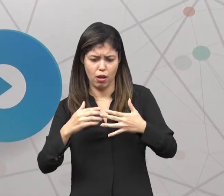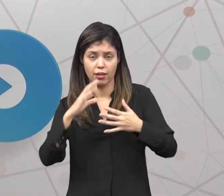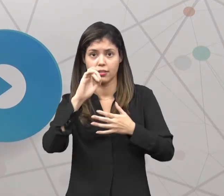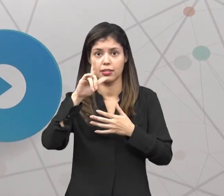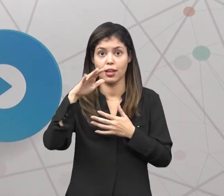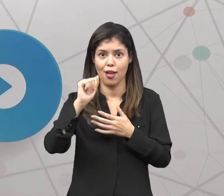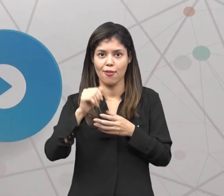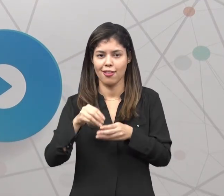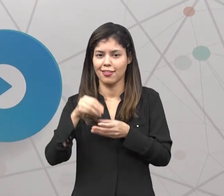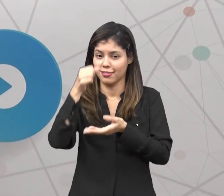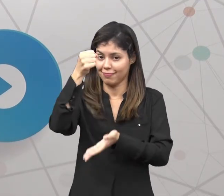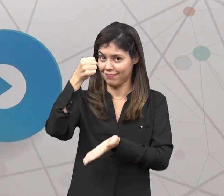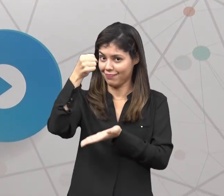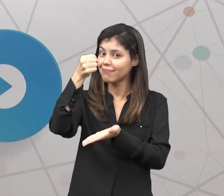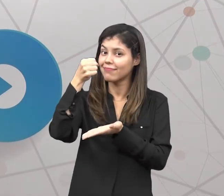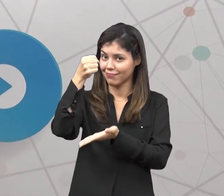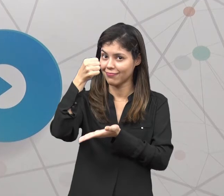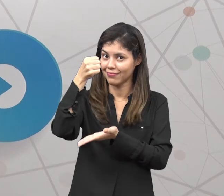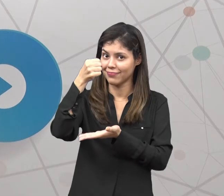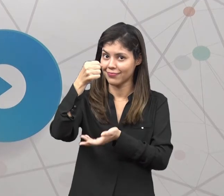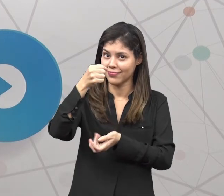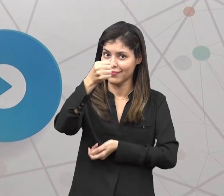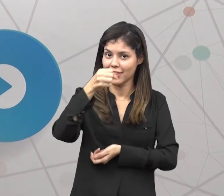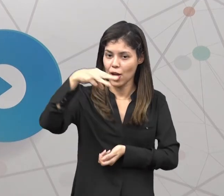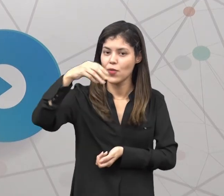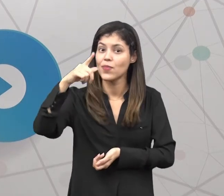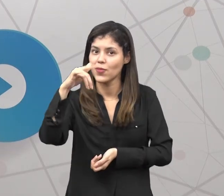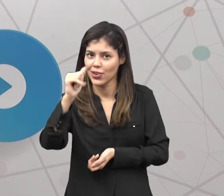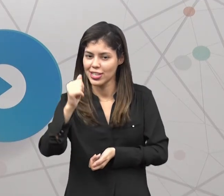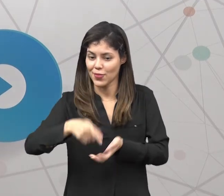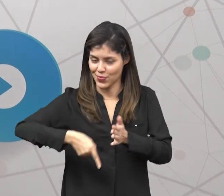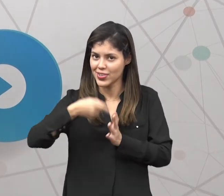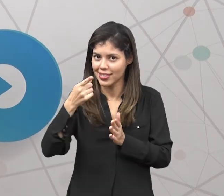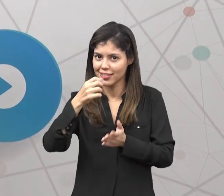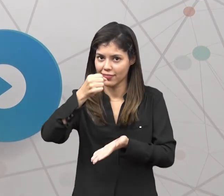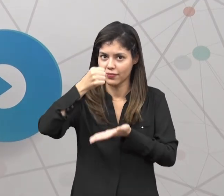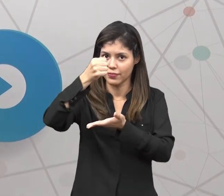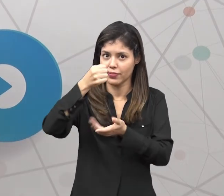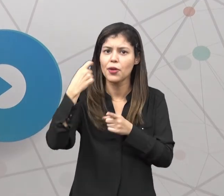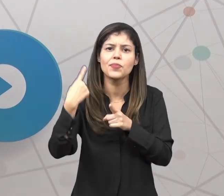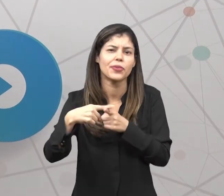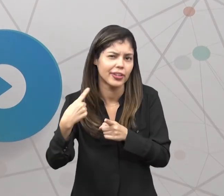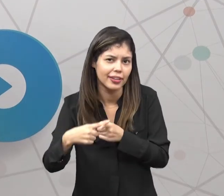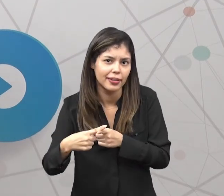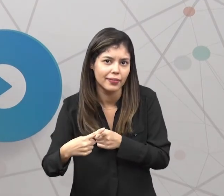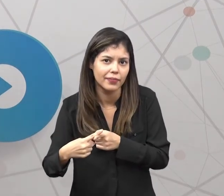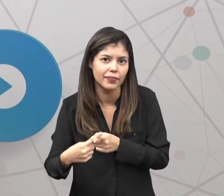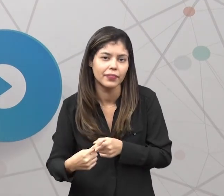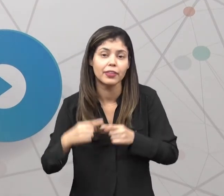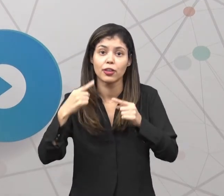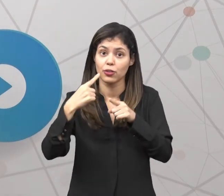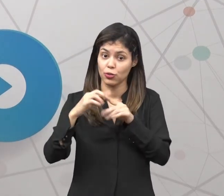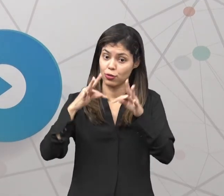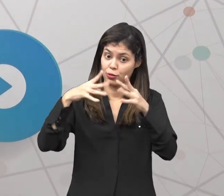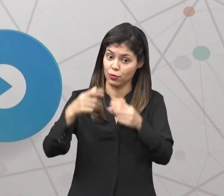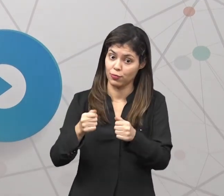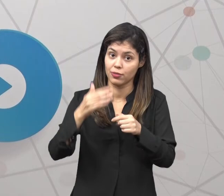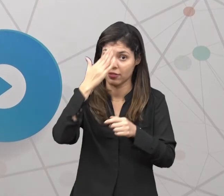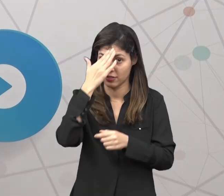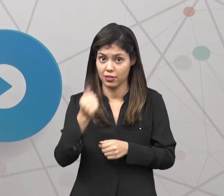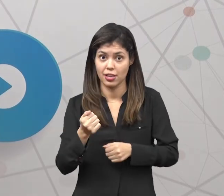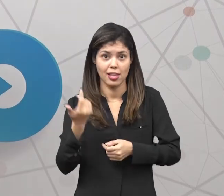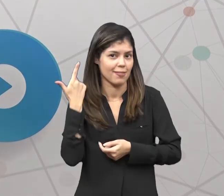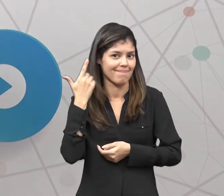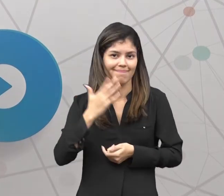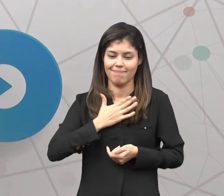Cebolinha, quer pegar o coelho da Mônica? Quer pegar o coelho da Mônica primeiro? Por quê? Como todos sabem, né? O Cascão, ele